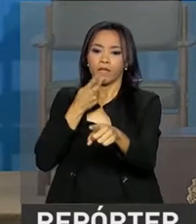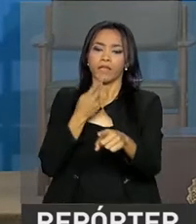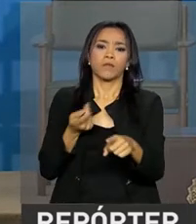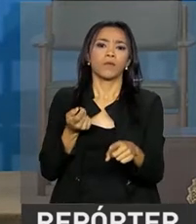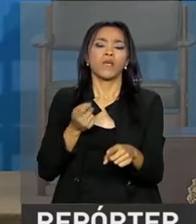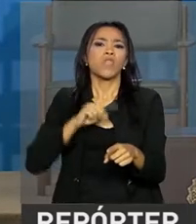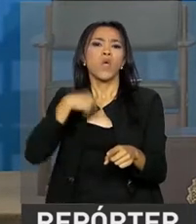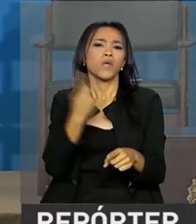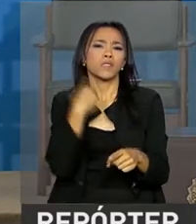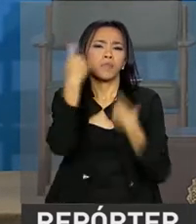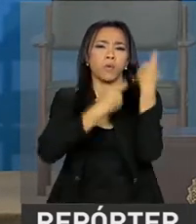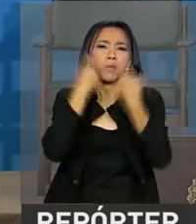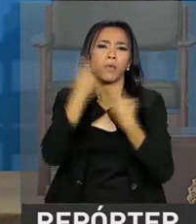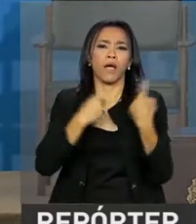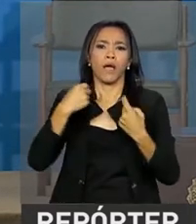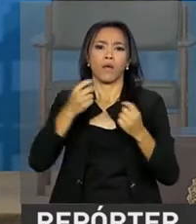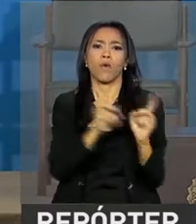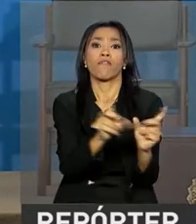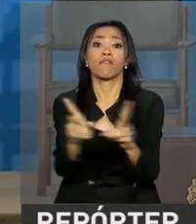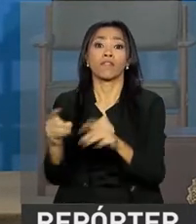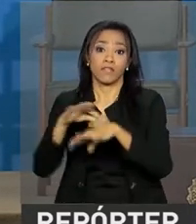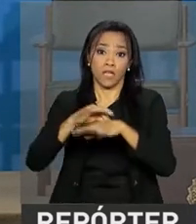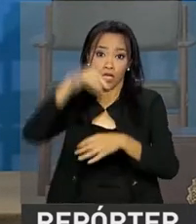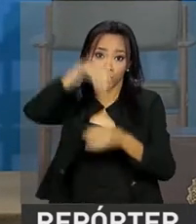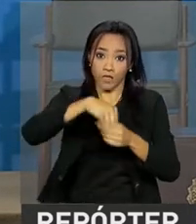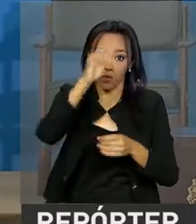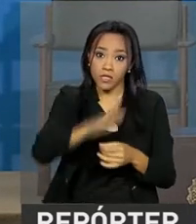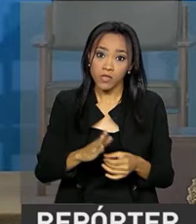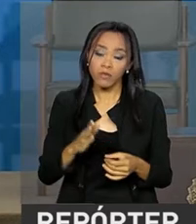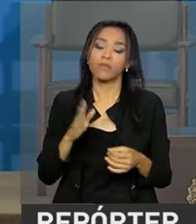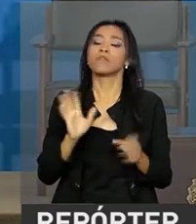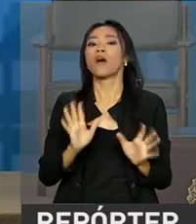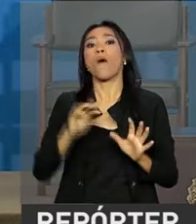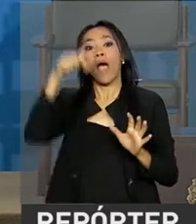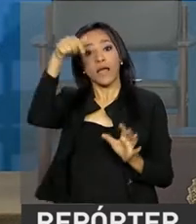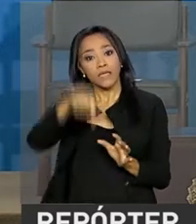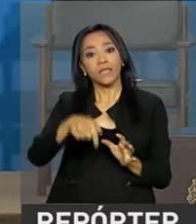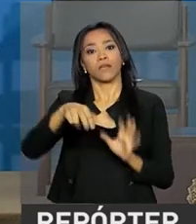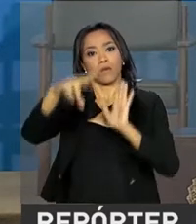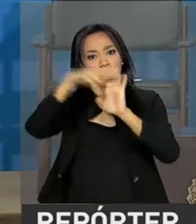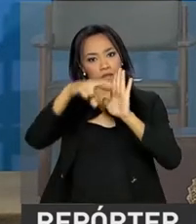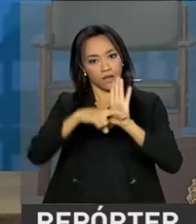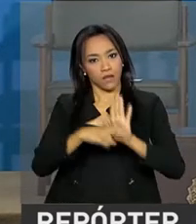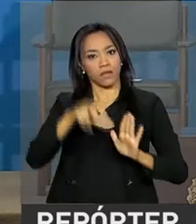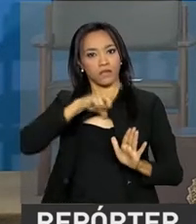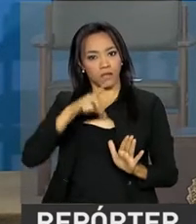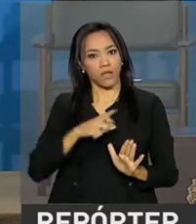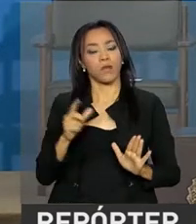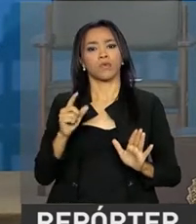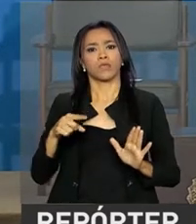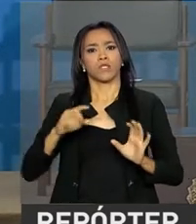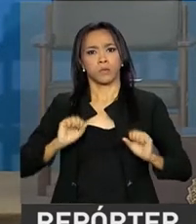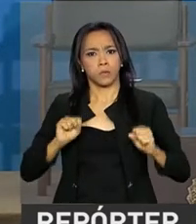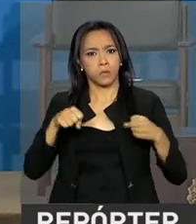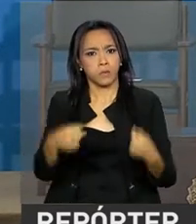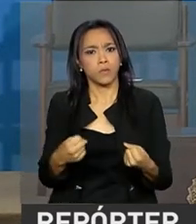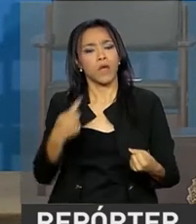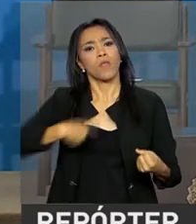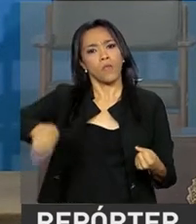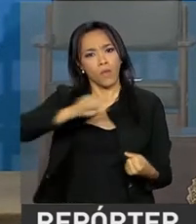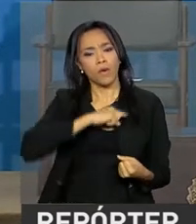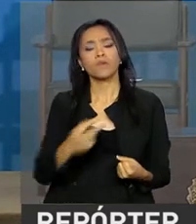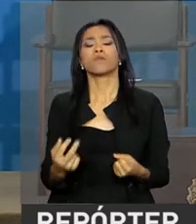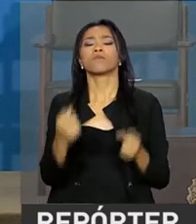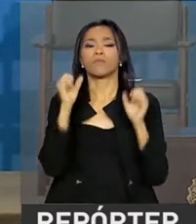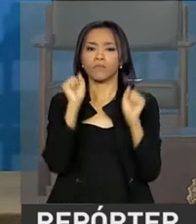o mercado interno só que aqui internamente com as regras nós temos com a força do comando nós podemos interferir